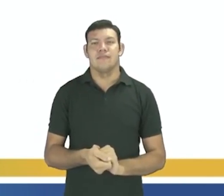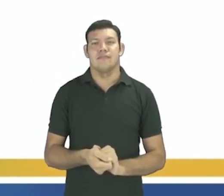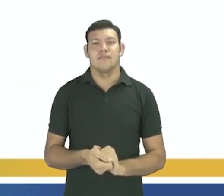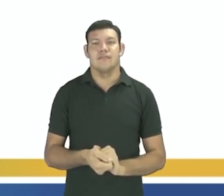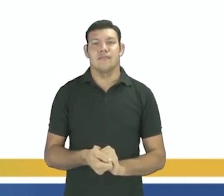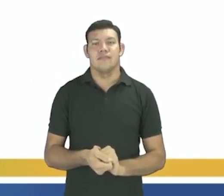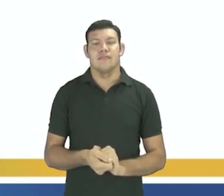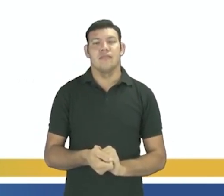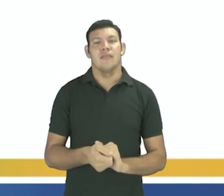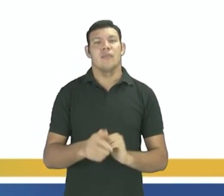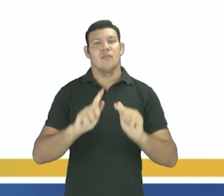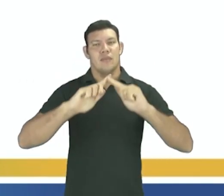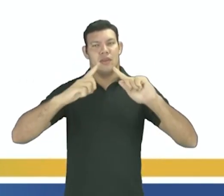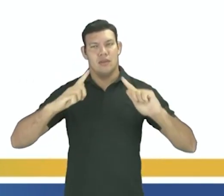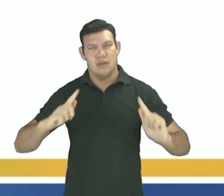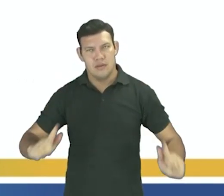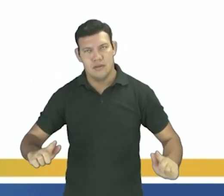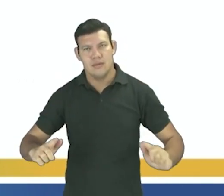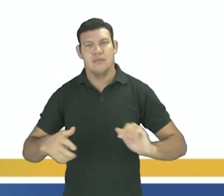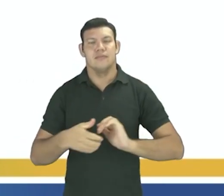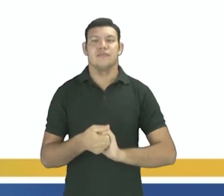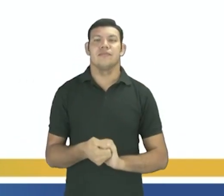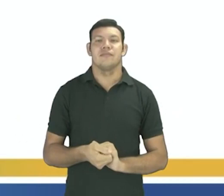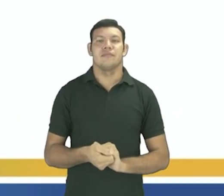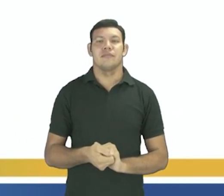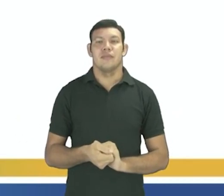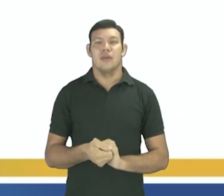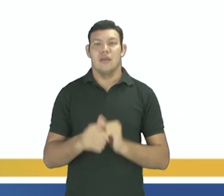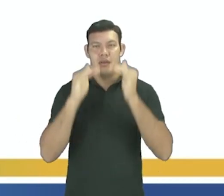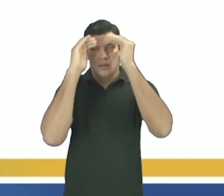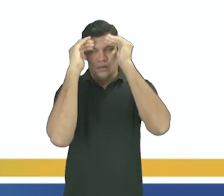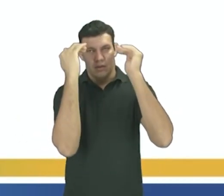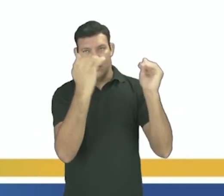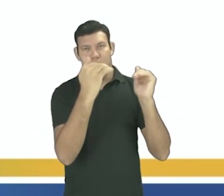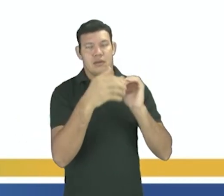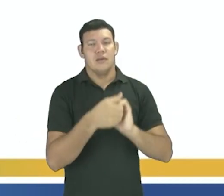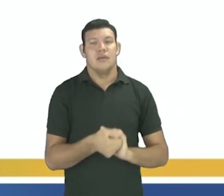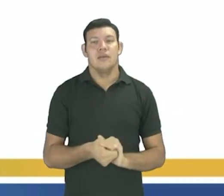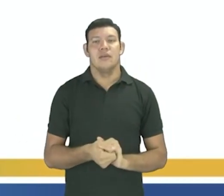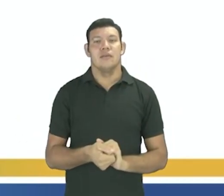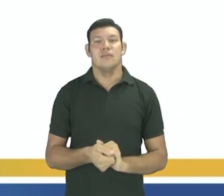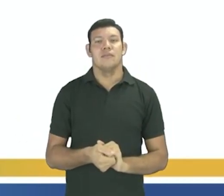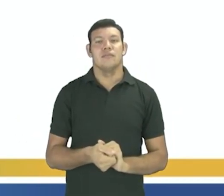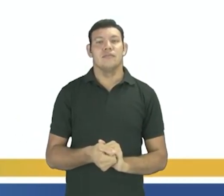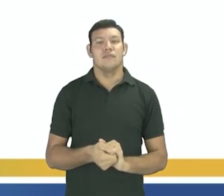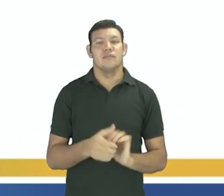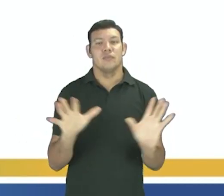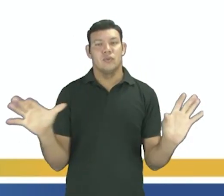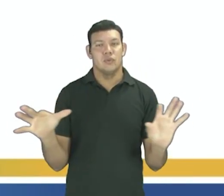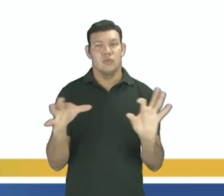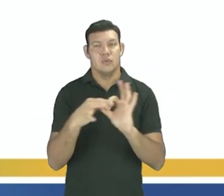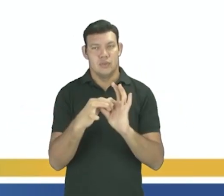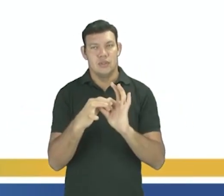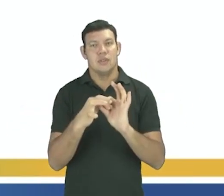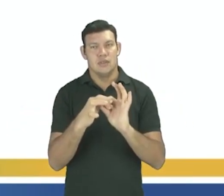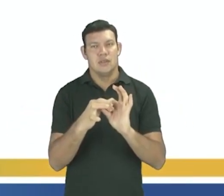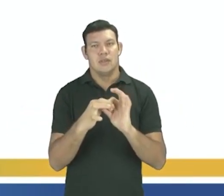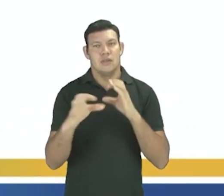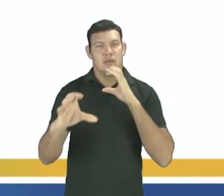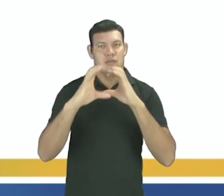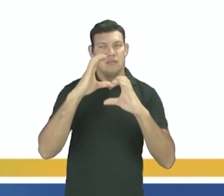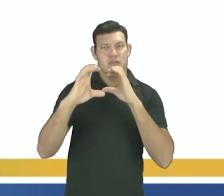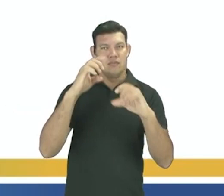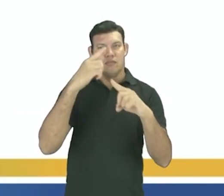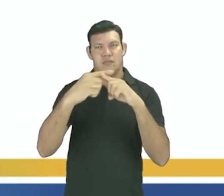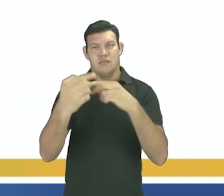as normas gramaticais, com a nossa norma culta, e sempre veiculado pelos meios de comunicação,